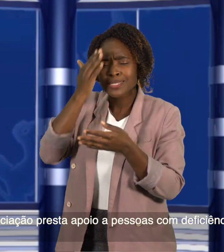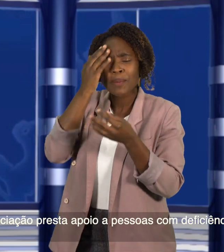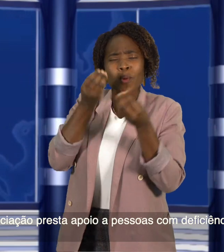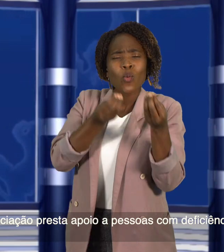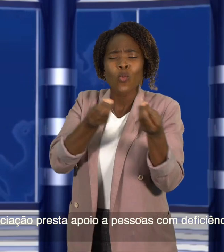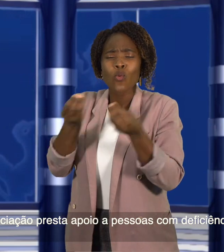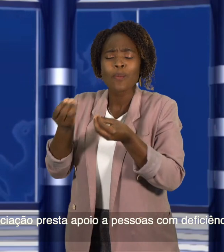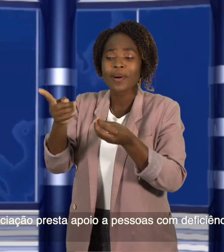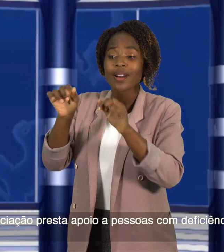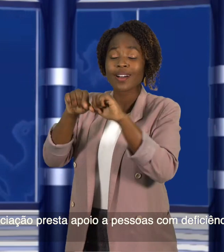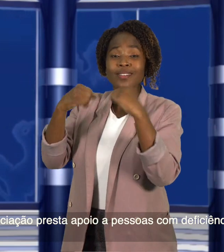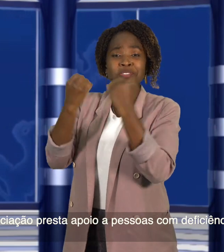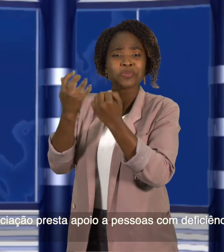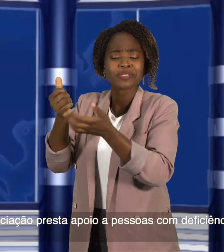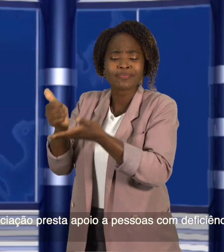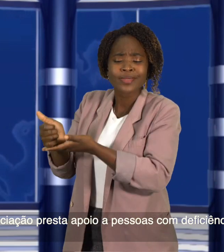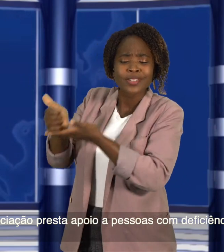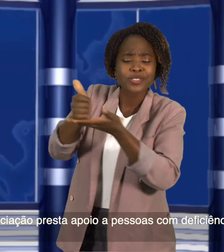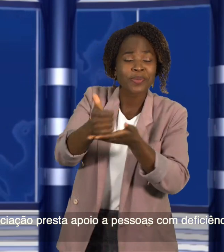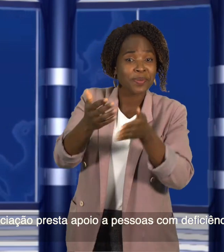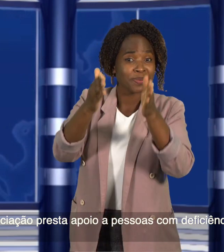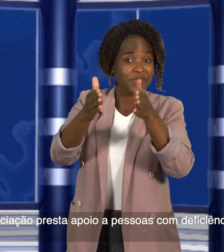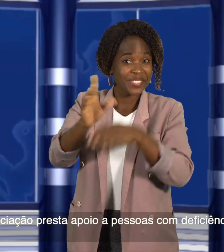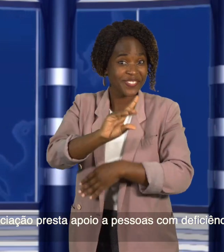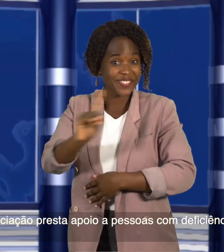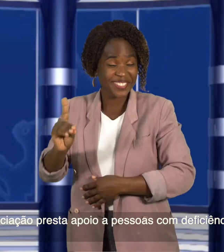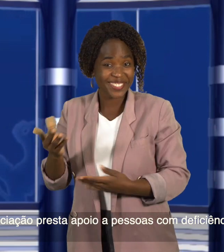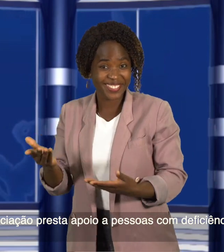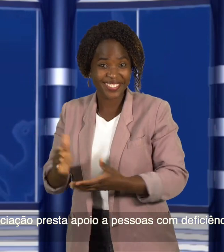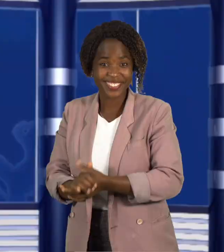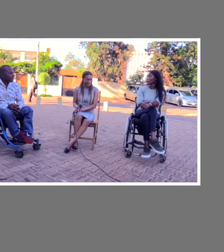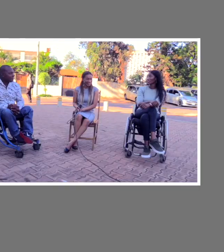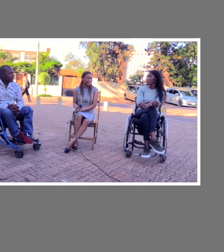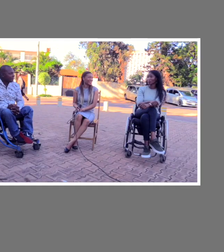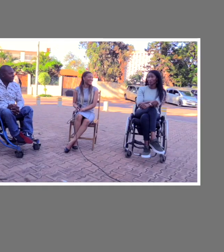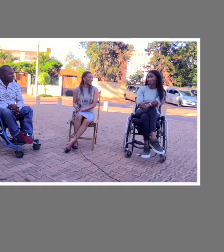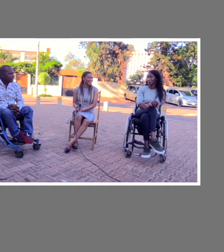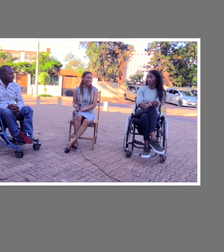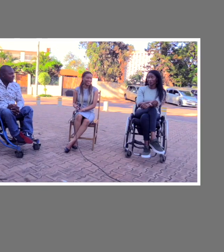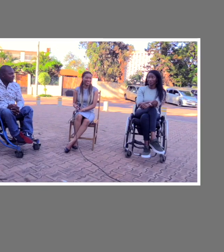como esta associação presta apoio a pessoas com deficiência.